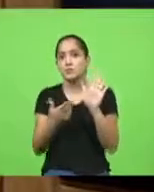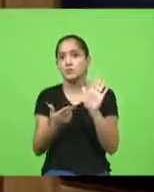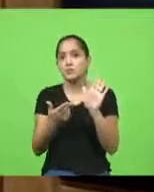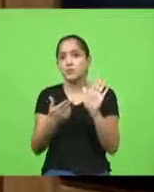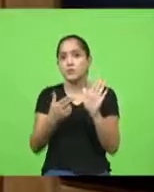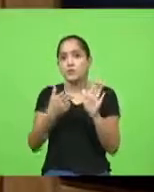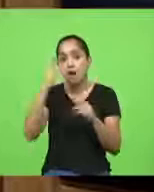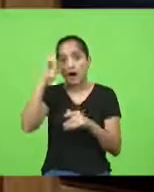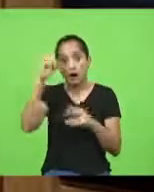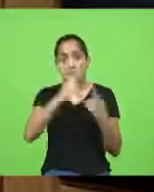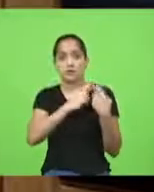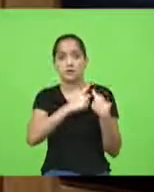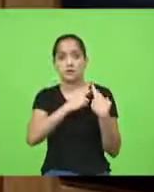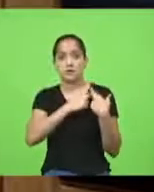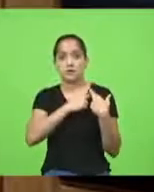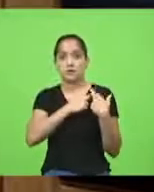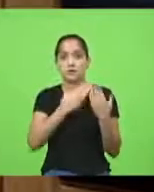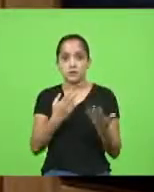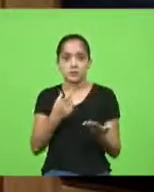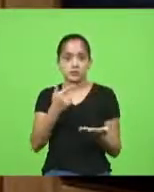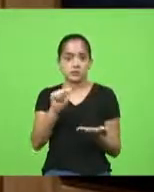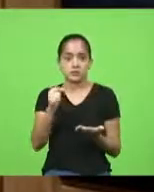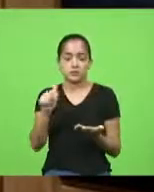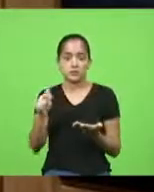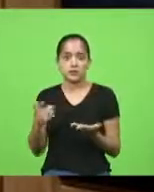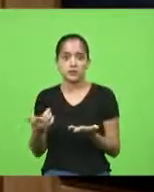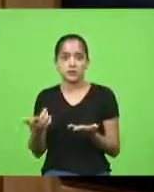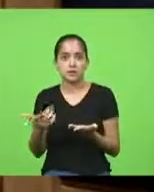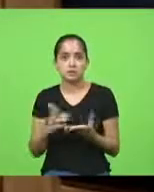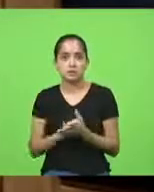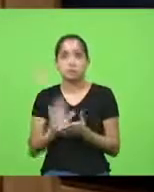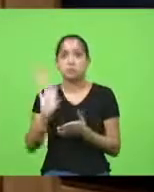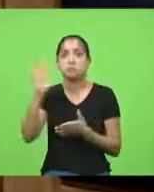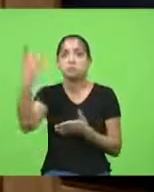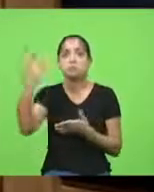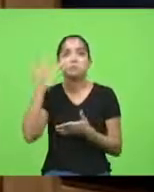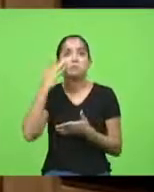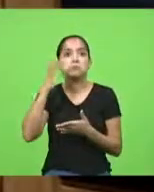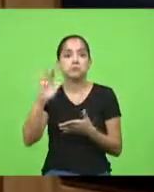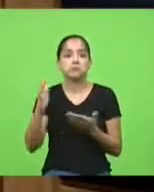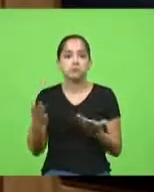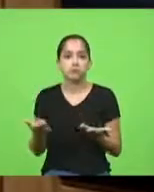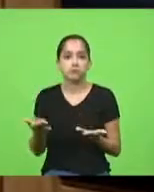não sabe aonde está, o que está acontecendo. Mas eu